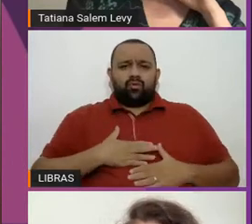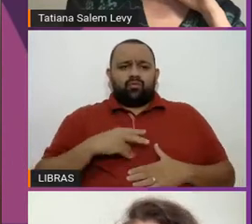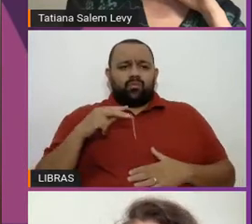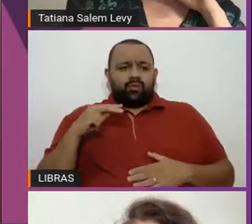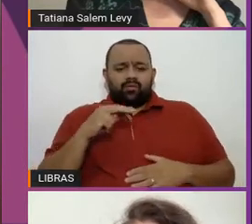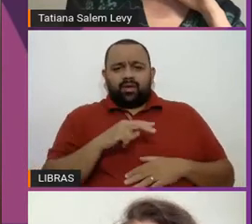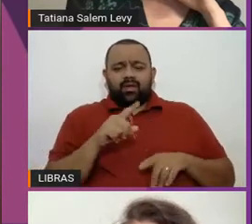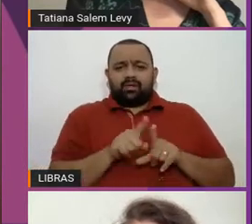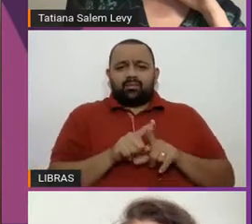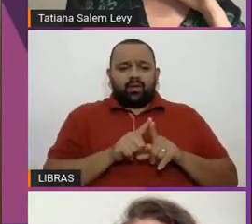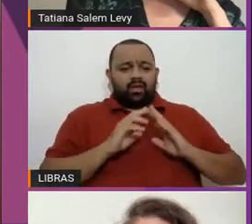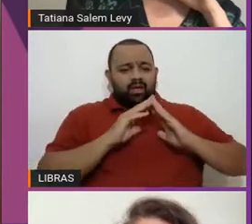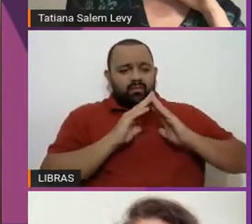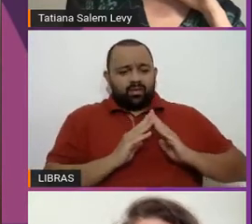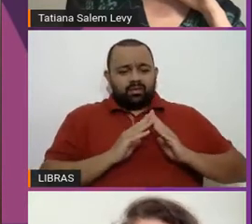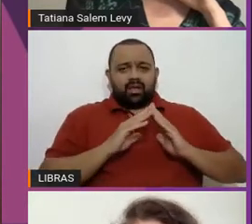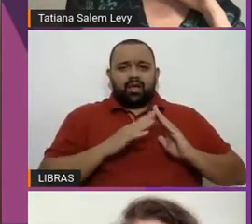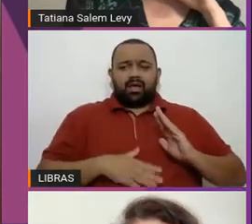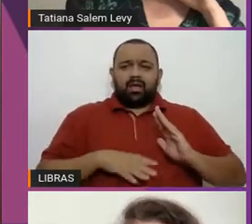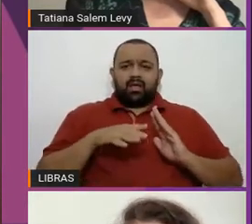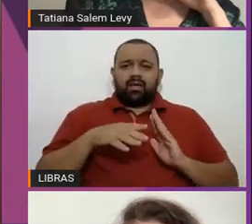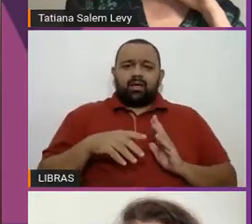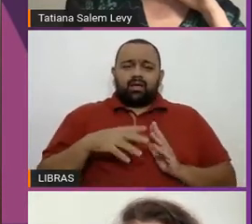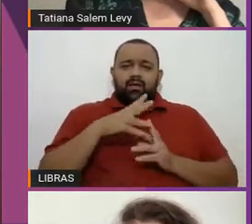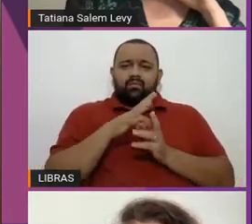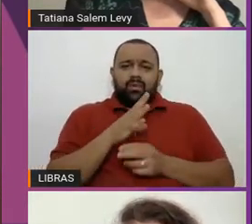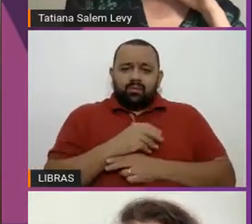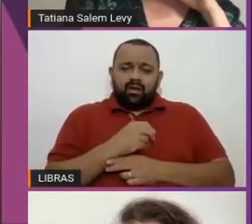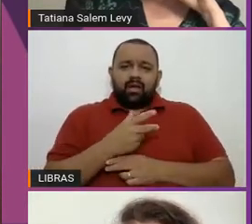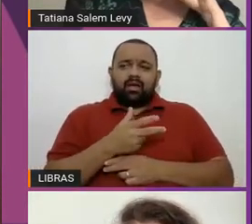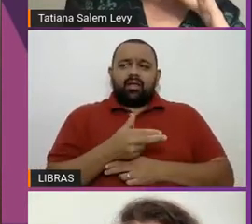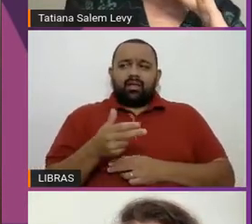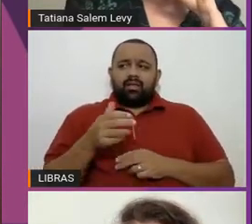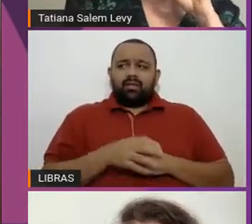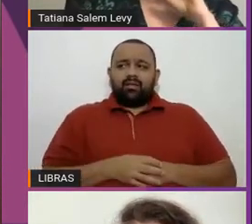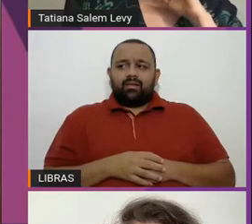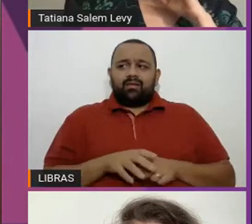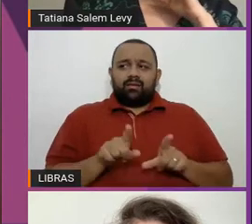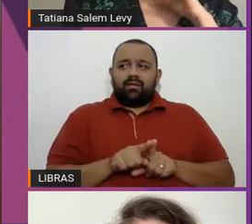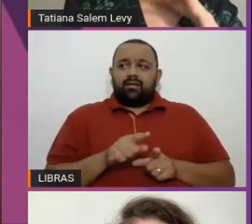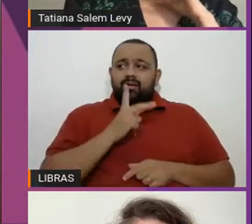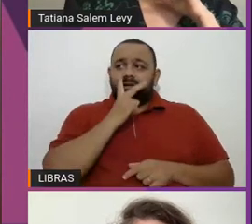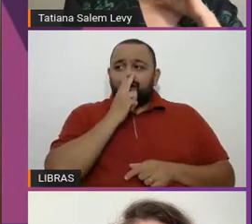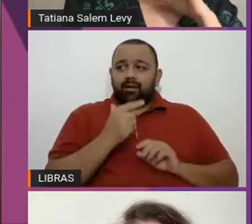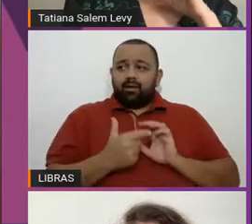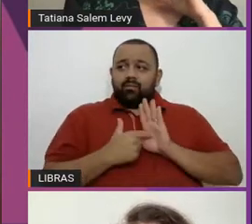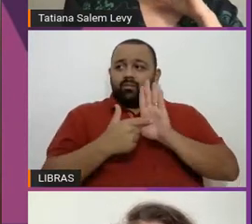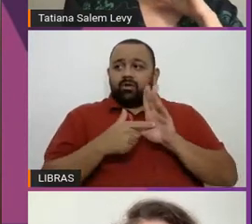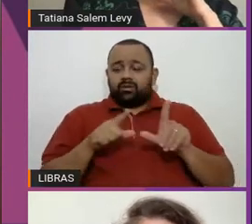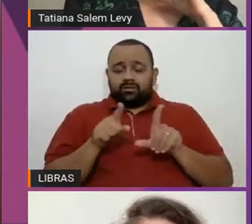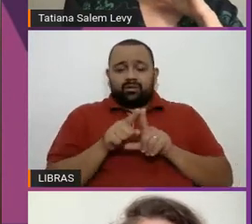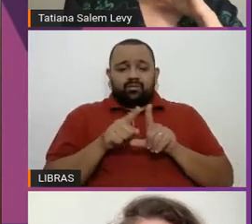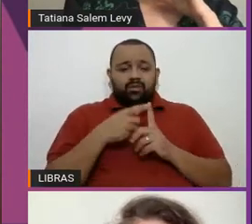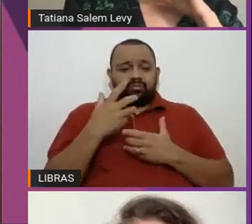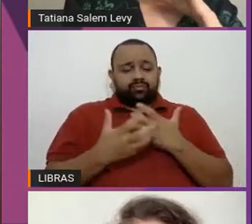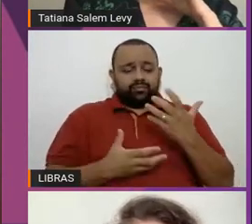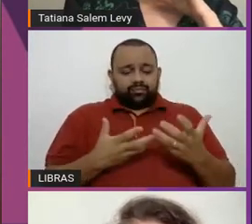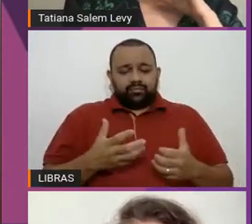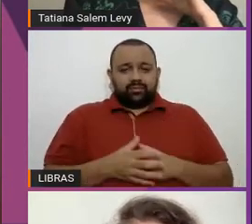viveram habitaram a barriga Câmara né Acho que aparece a corporalidade